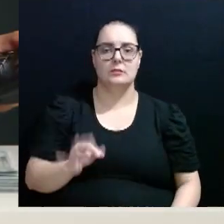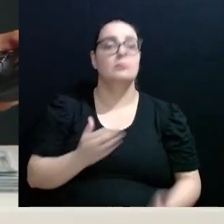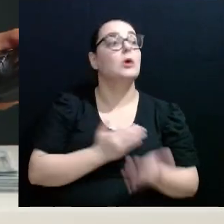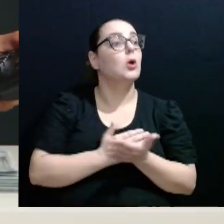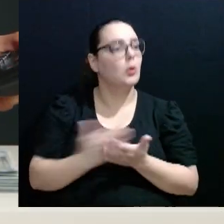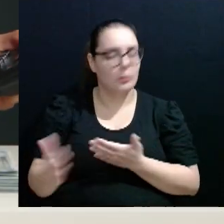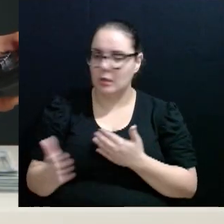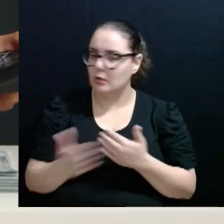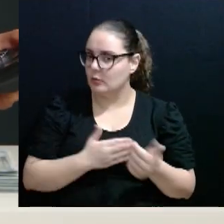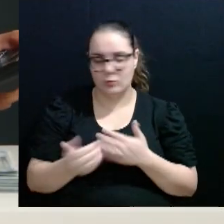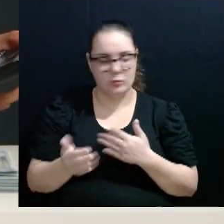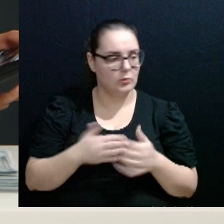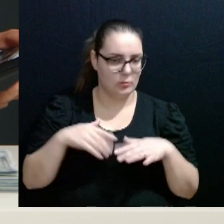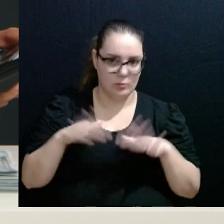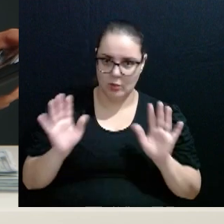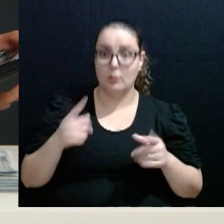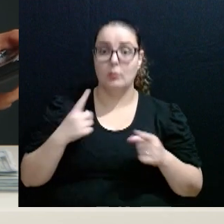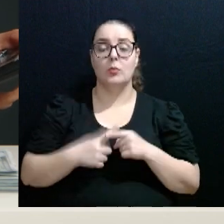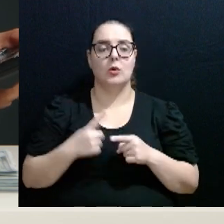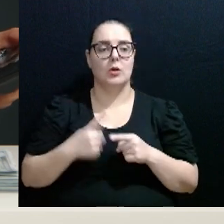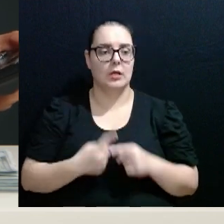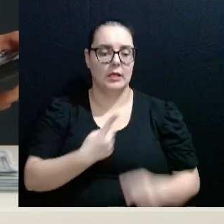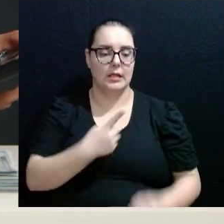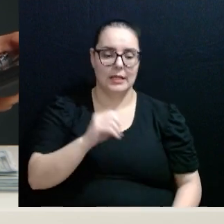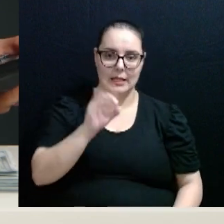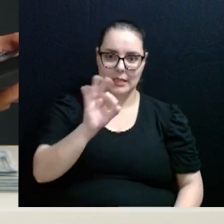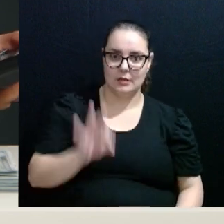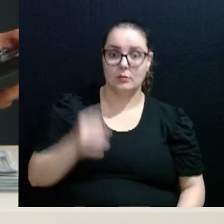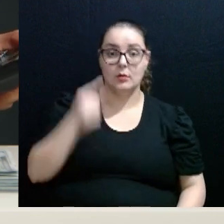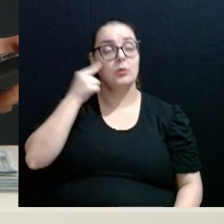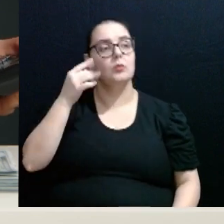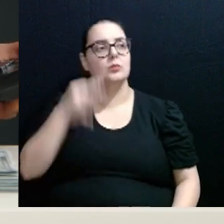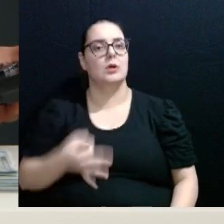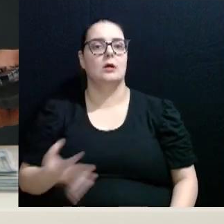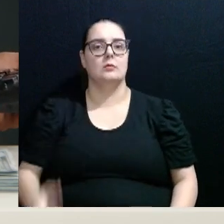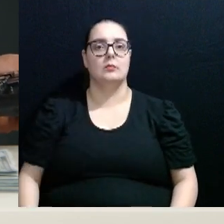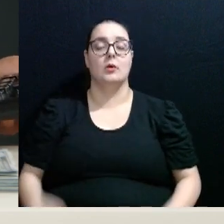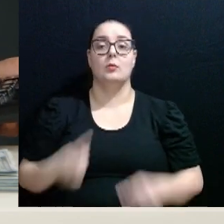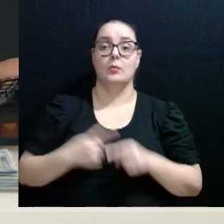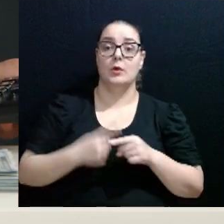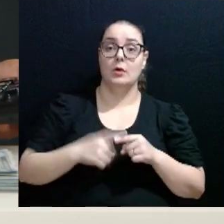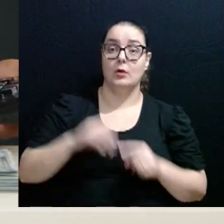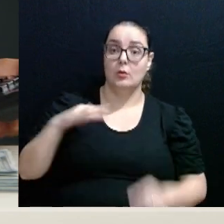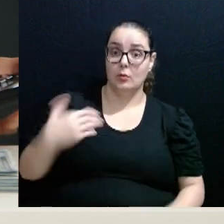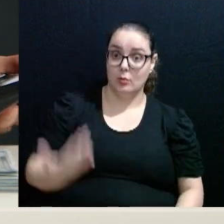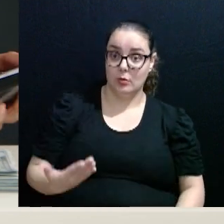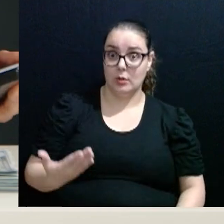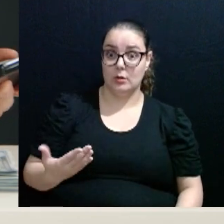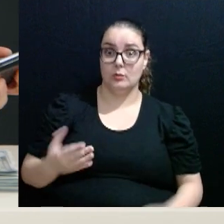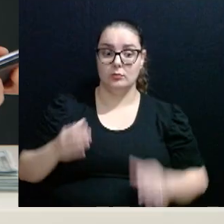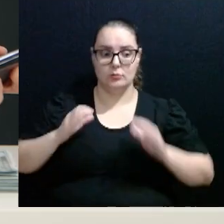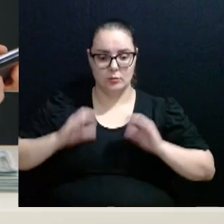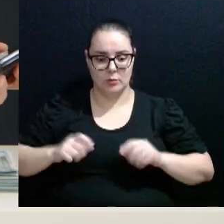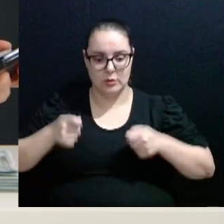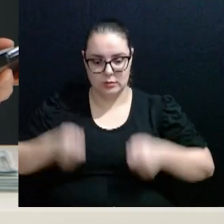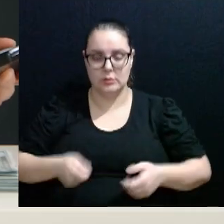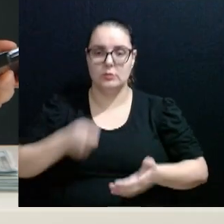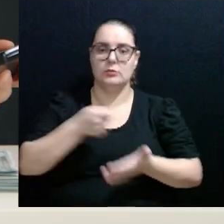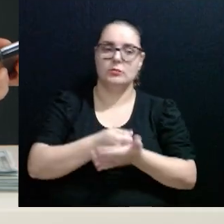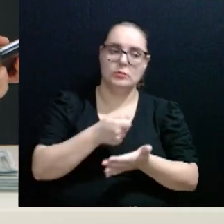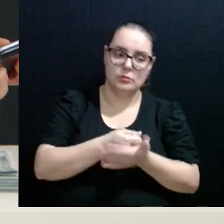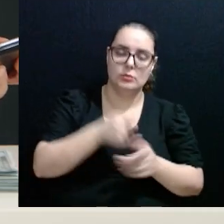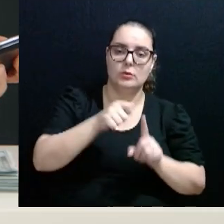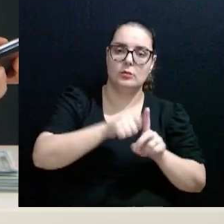importa, porque 10% é o ideal. Porque quando você entra na disciplina de todo mês, de pegar esse